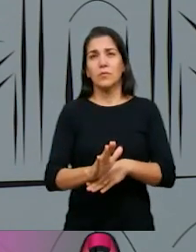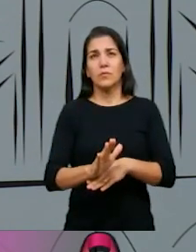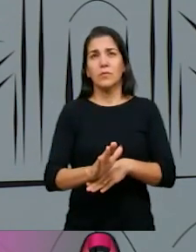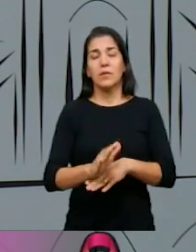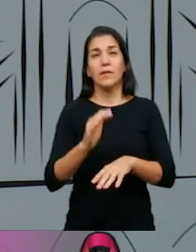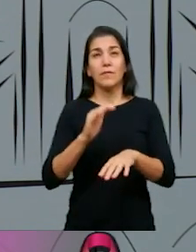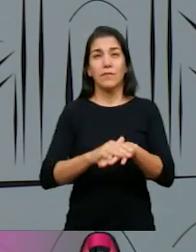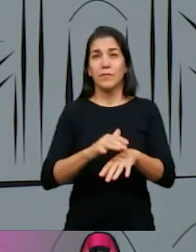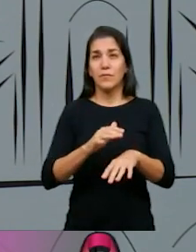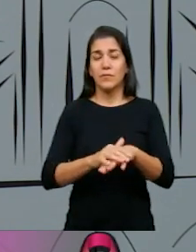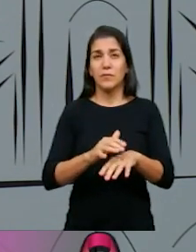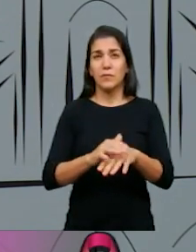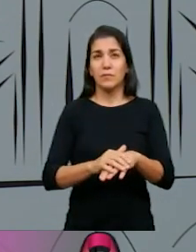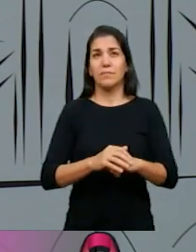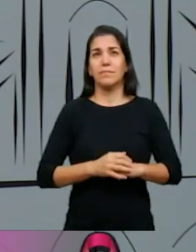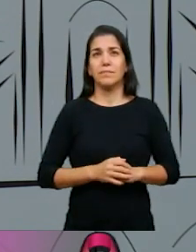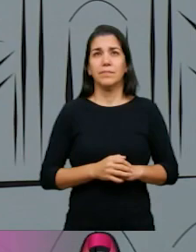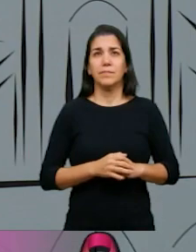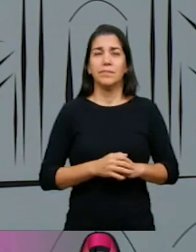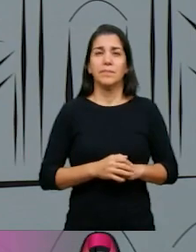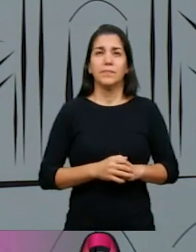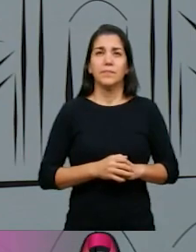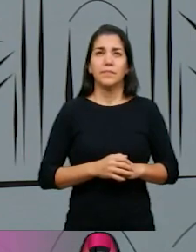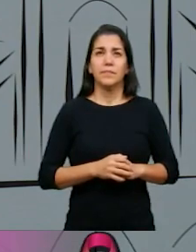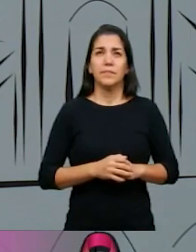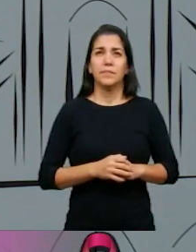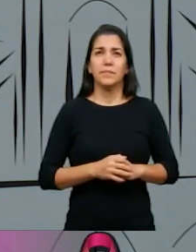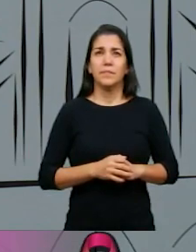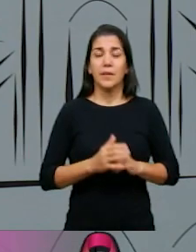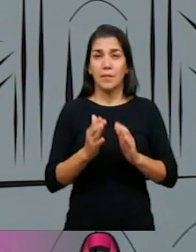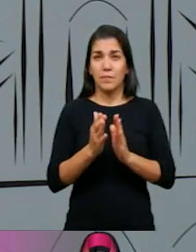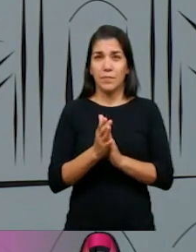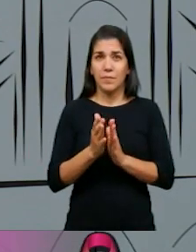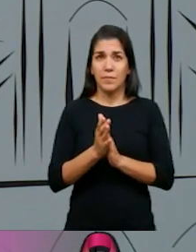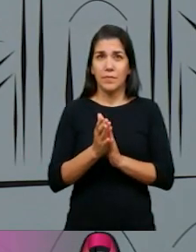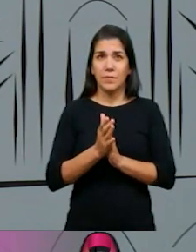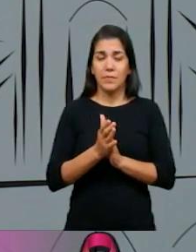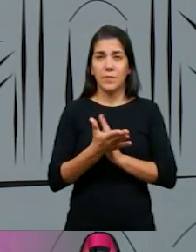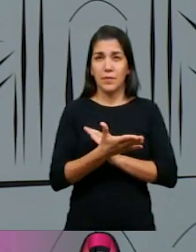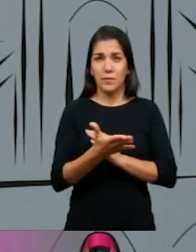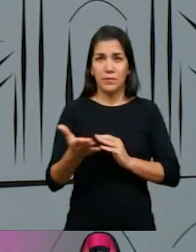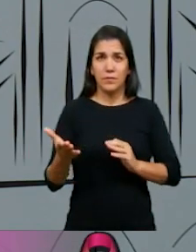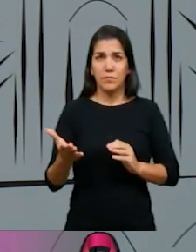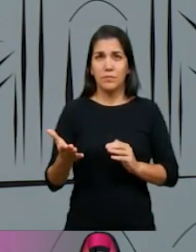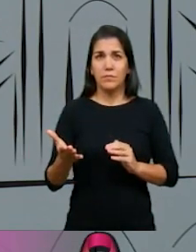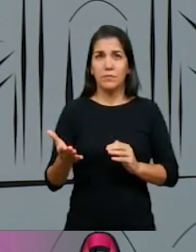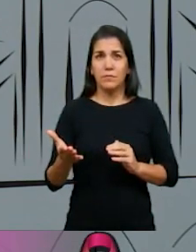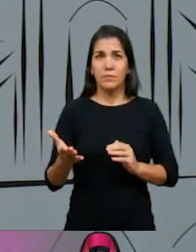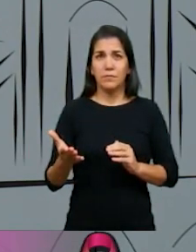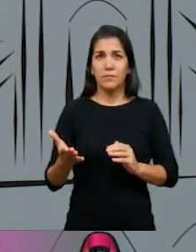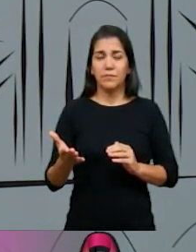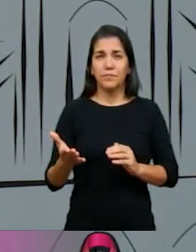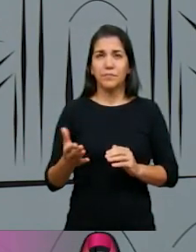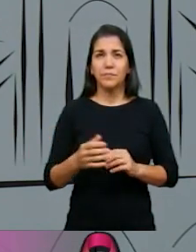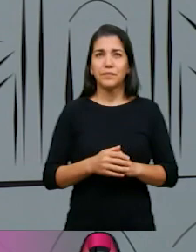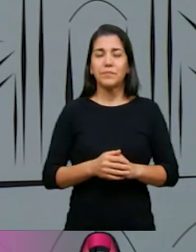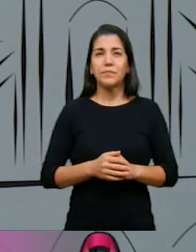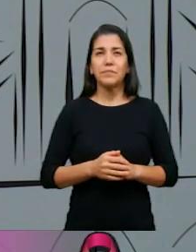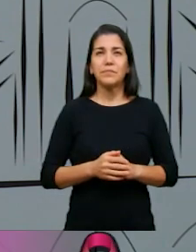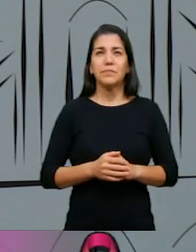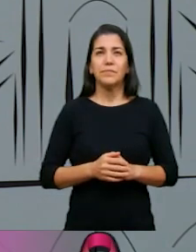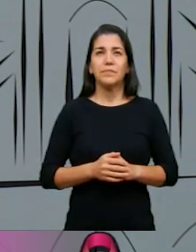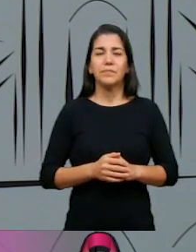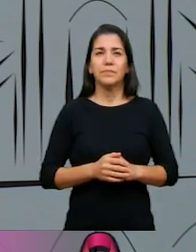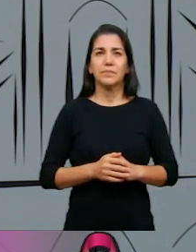façam alguma coisa. Então, também quero parabenizar você e o Dunga, que foram lá pessoalmente para resolver isso aí.